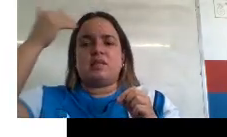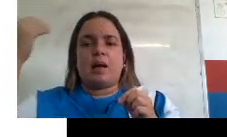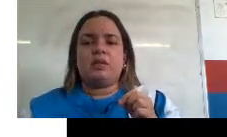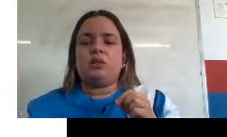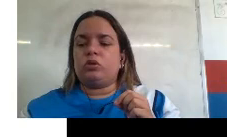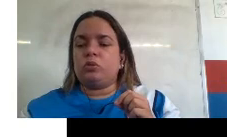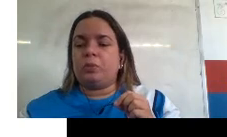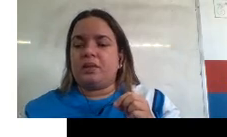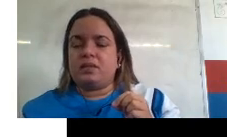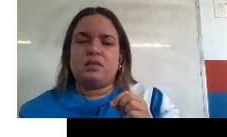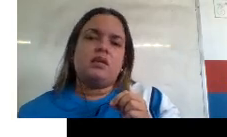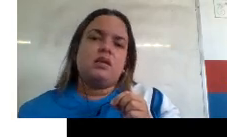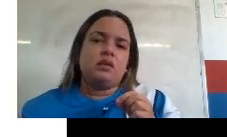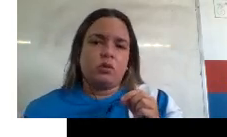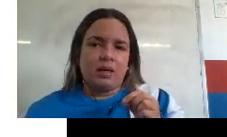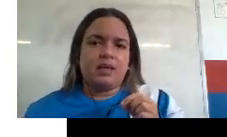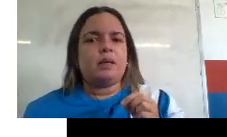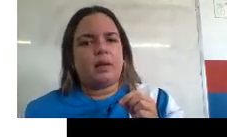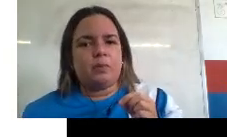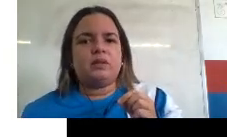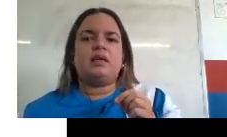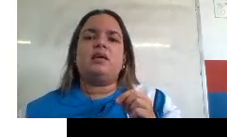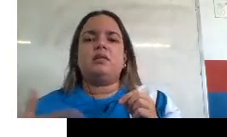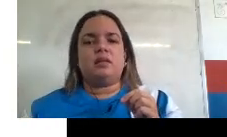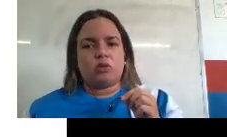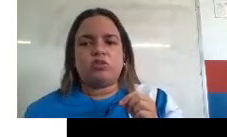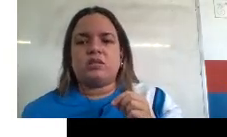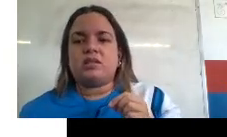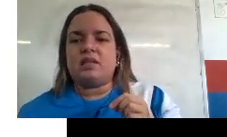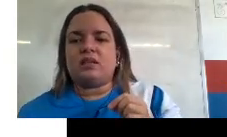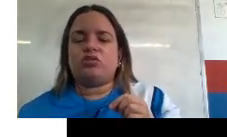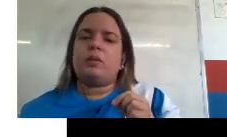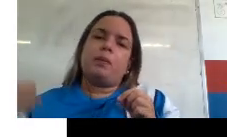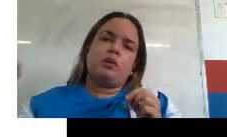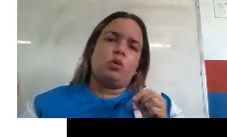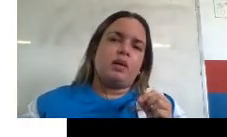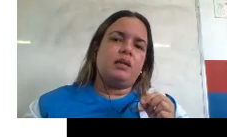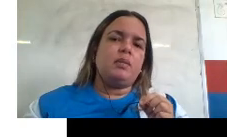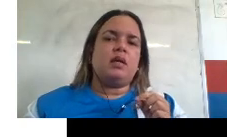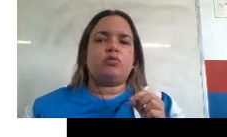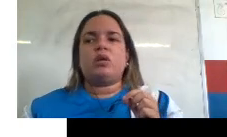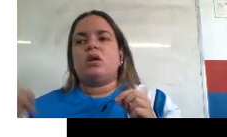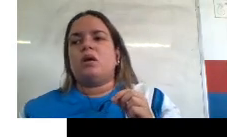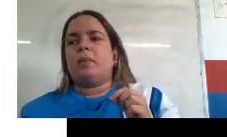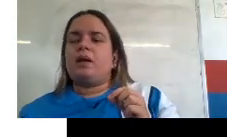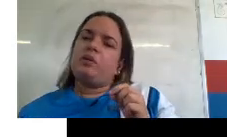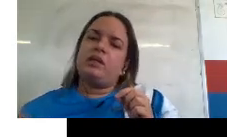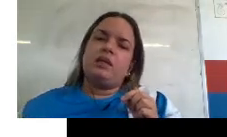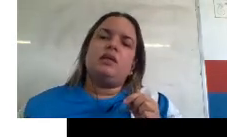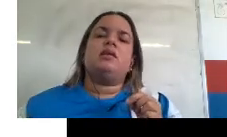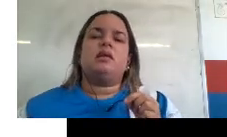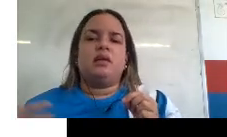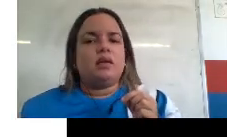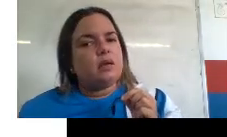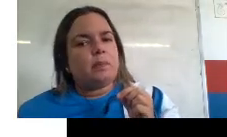A gente sabe que todo mundo precisa de uma renda para poder ter suas necessidades, né? Para poder comprar alimentos, para